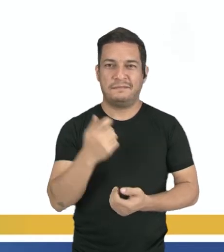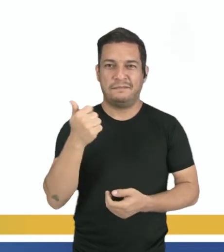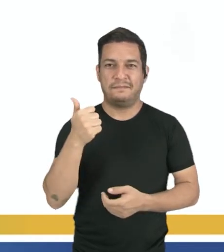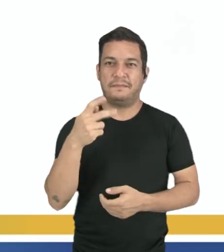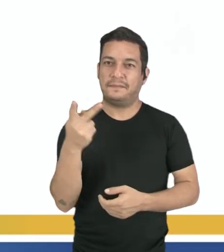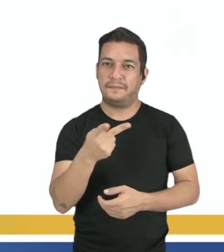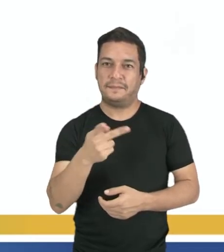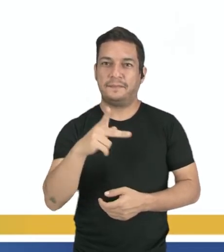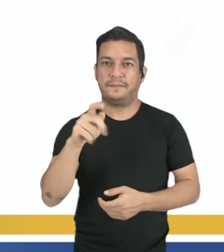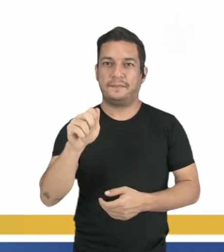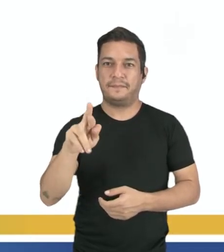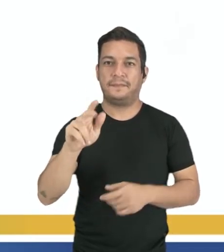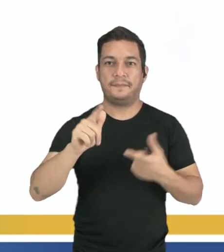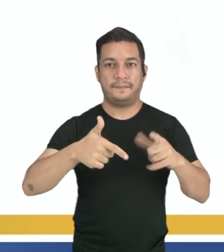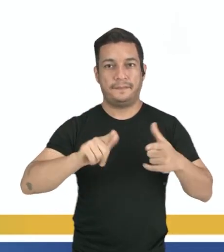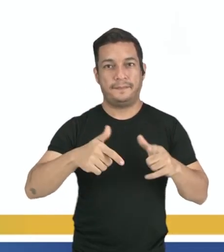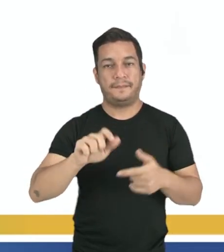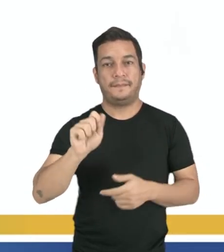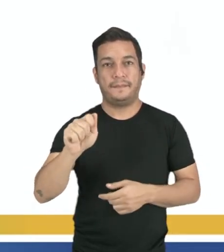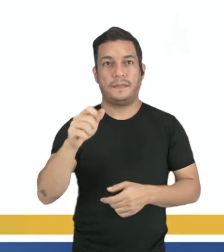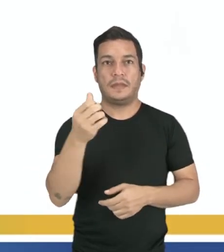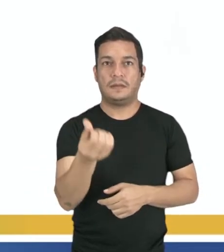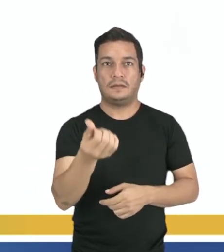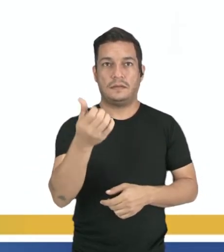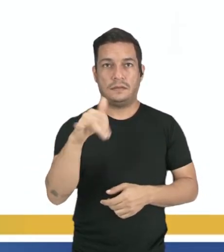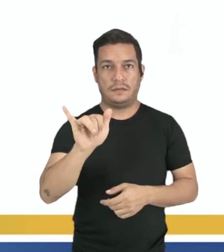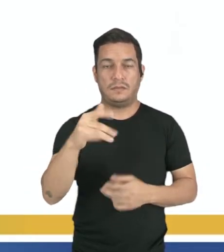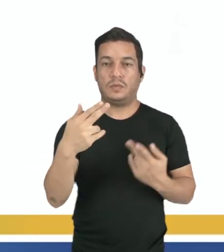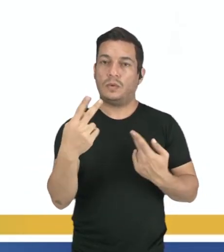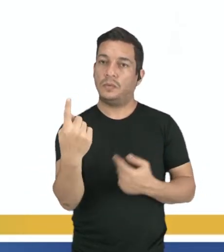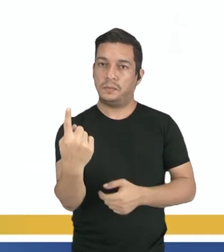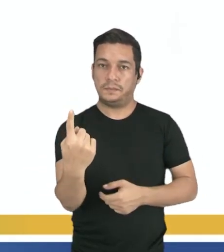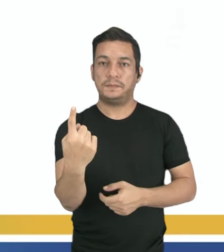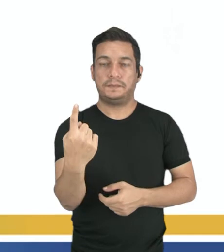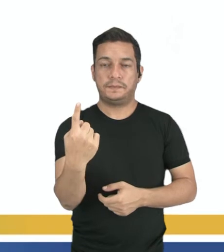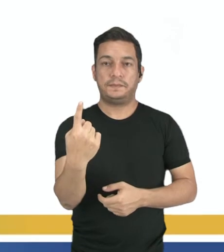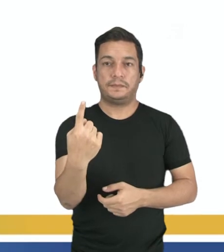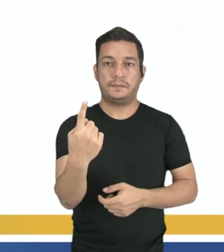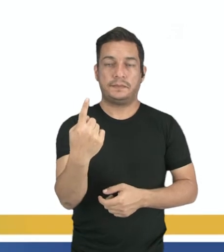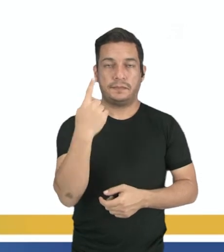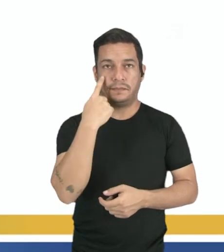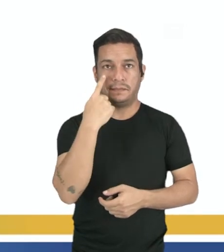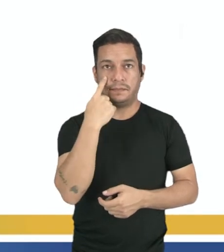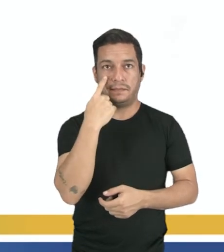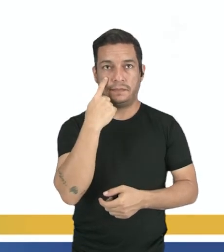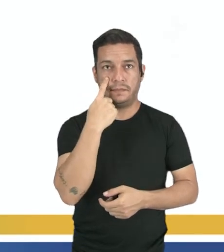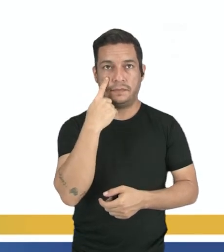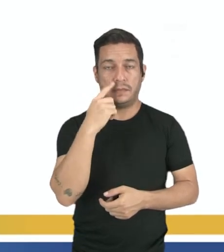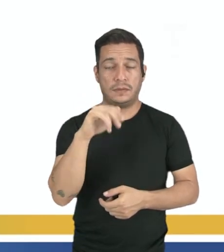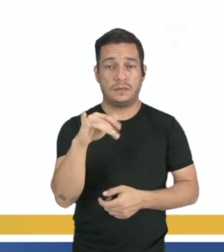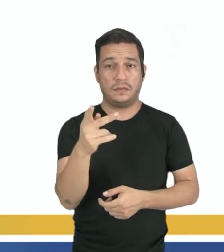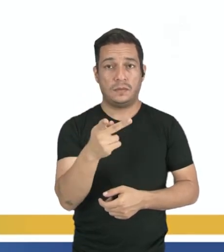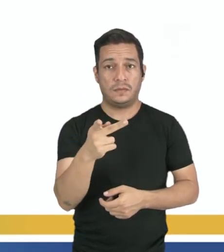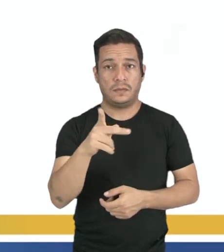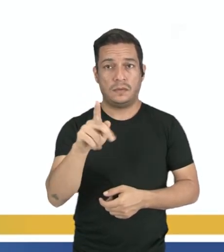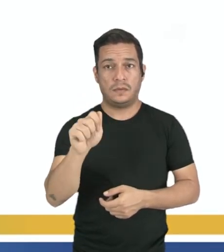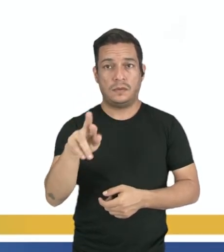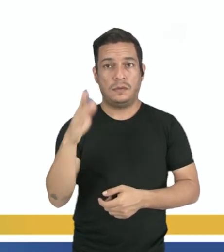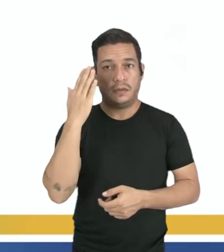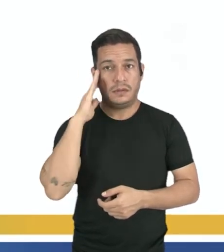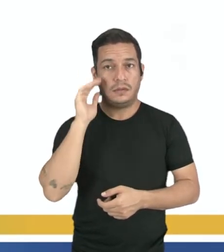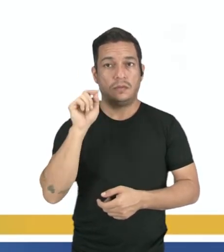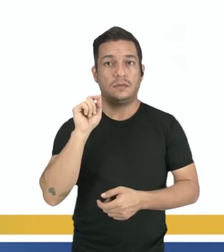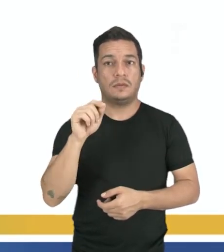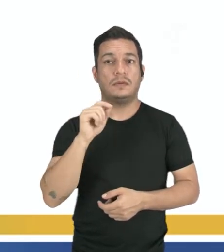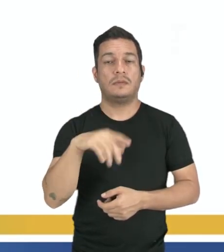que é o par da letra A, diz que x deve ser igual a 6 e y igual a 1. Então, nós verificaremos se esse par é entendido como